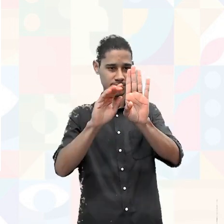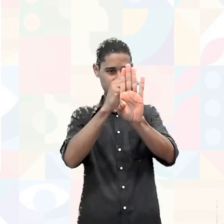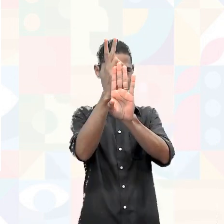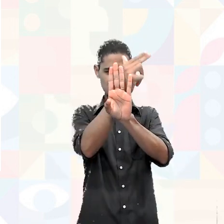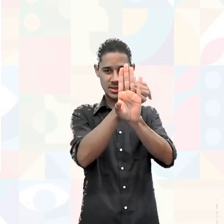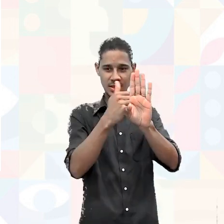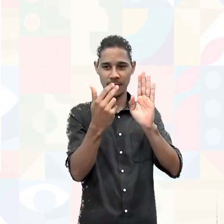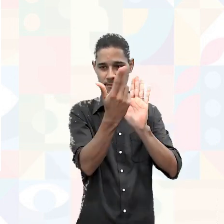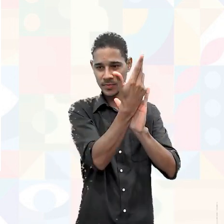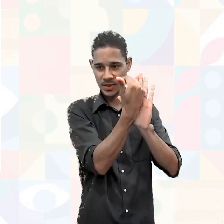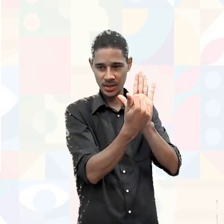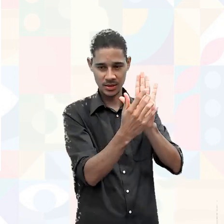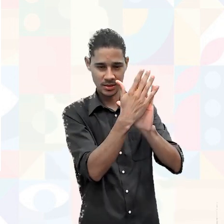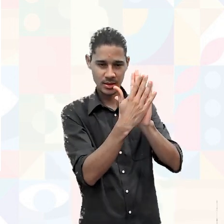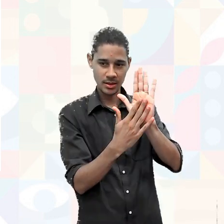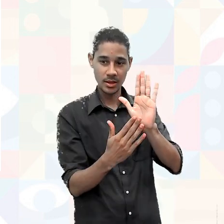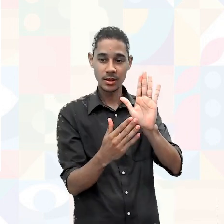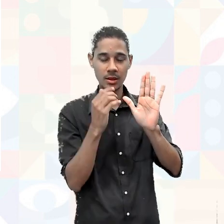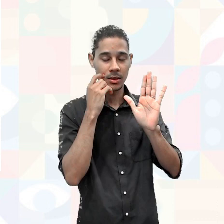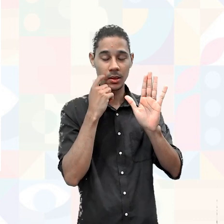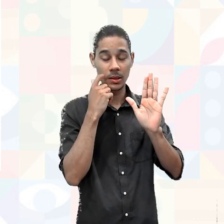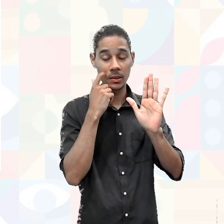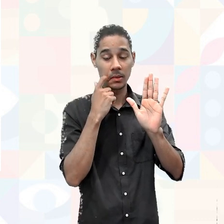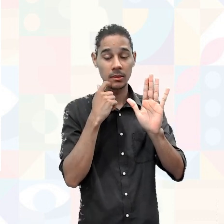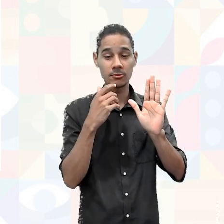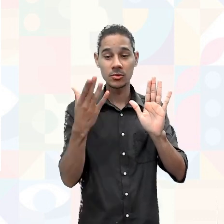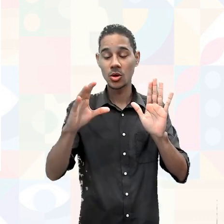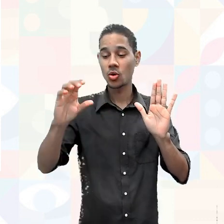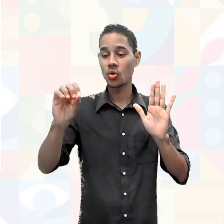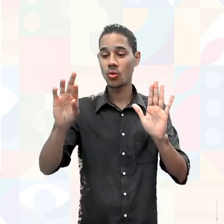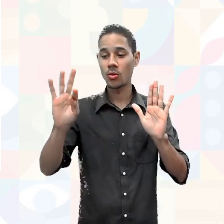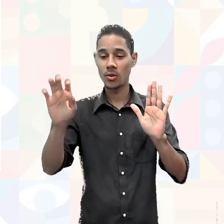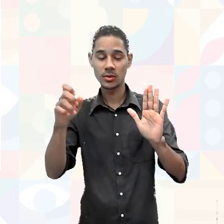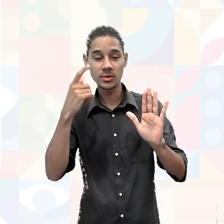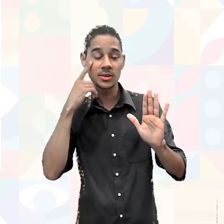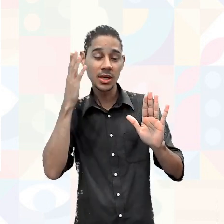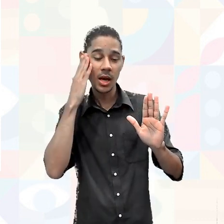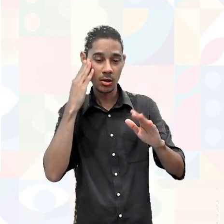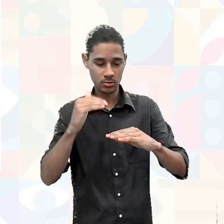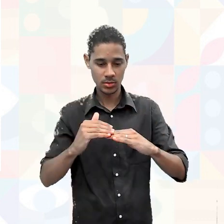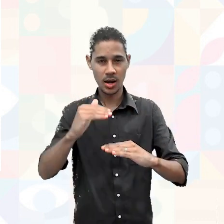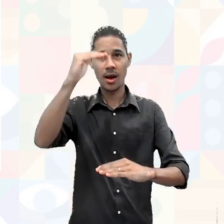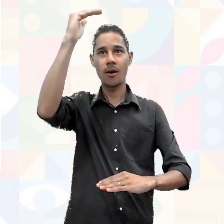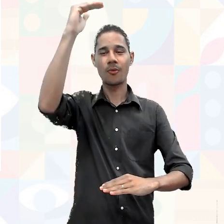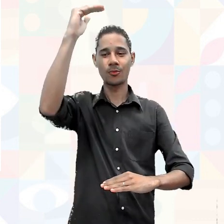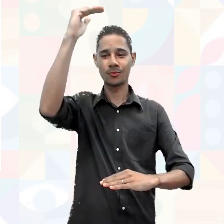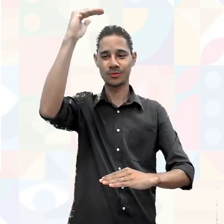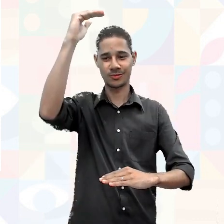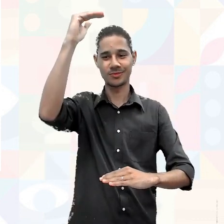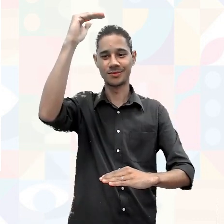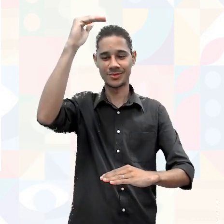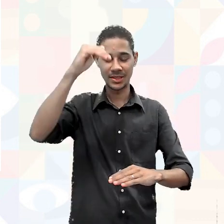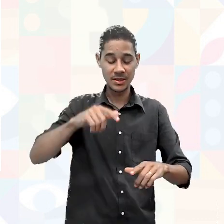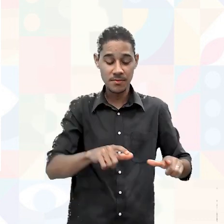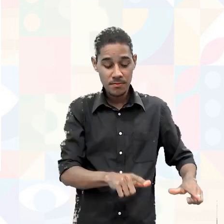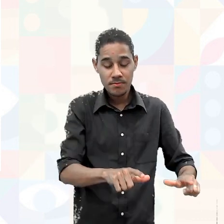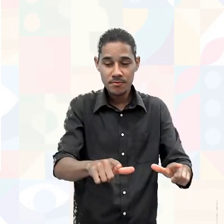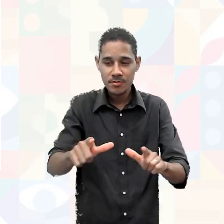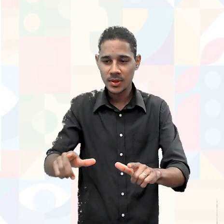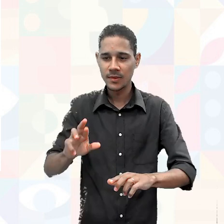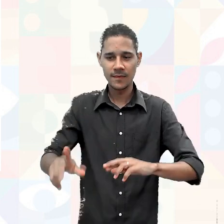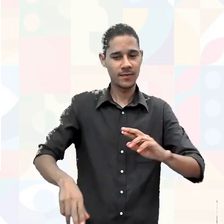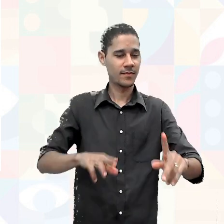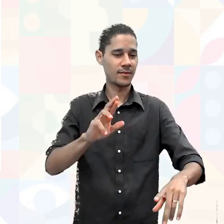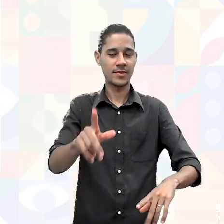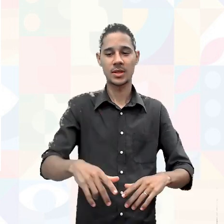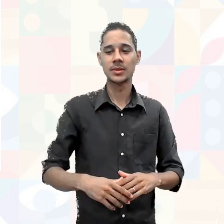madeira, né? E esse corte para a gente ver definitivamente as alturas, né? Diferenças de piso, né? De forma